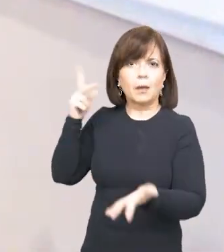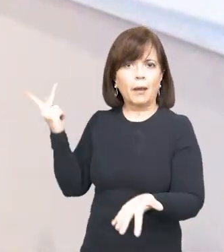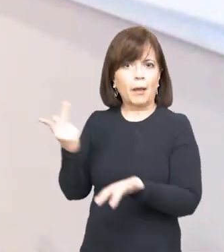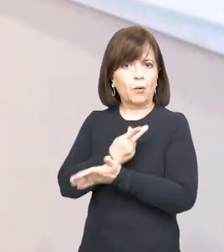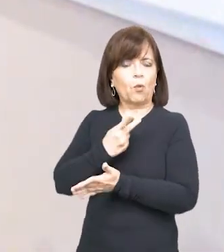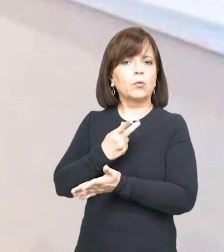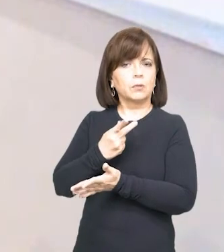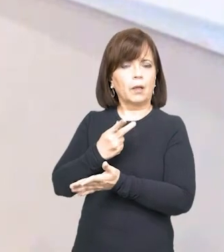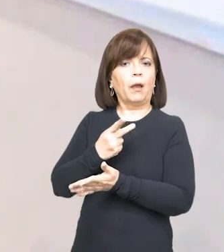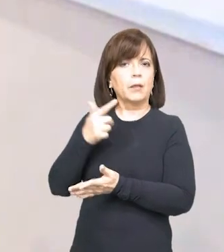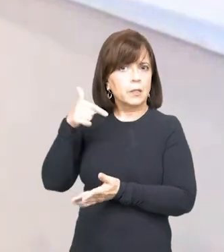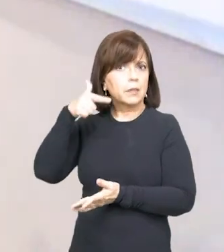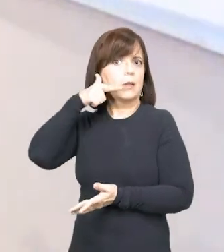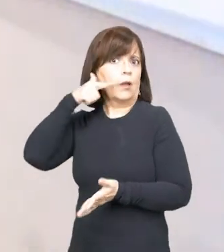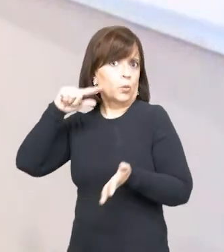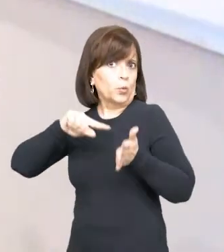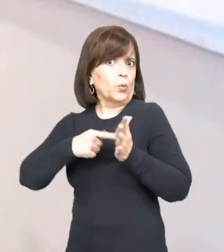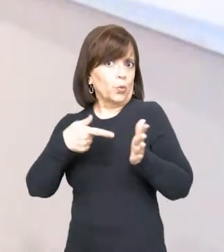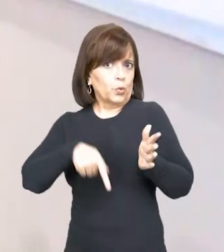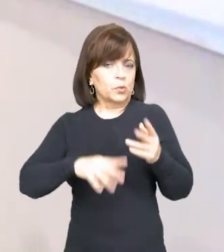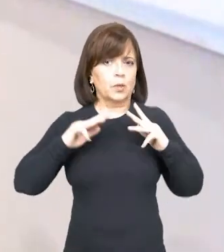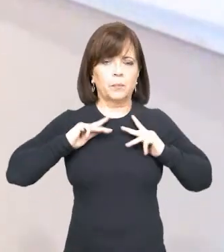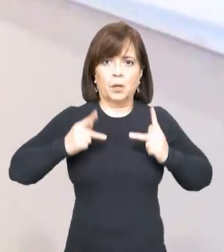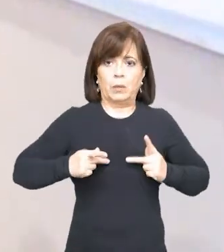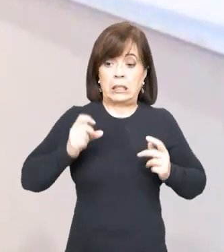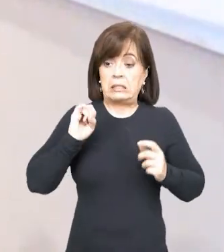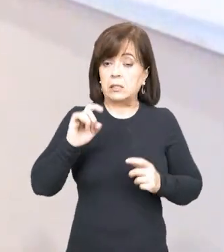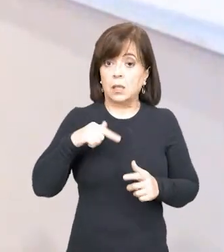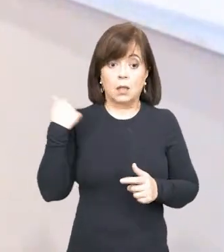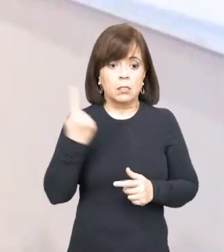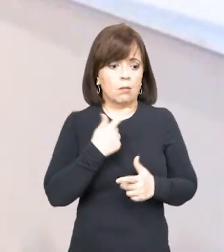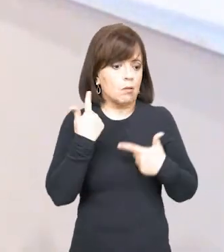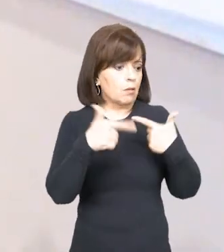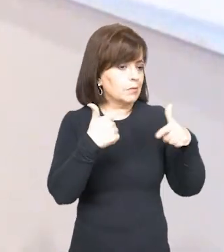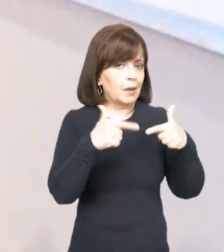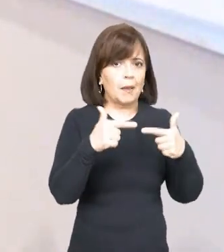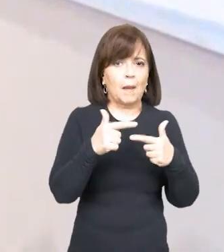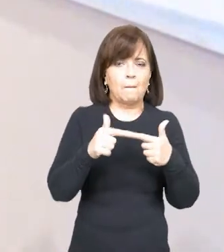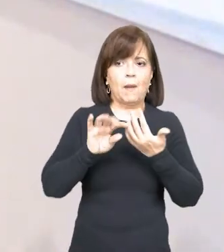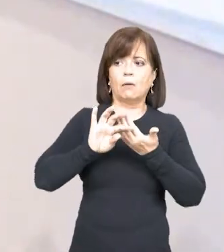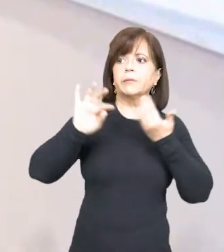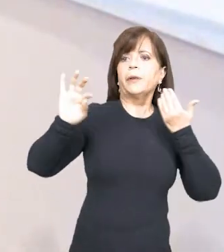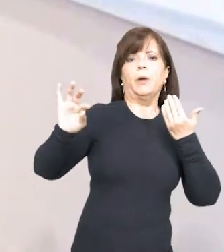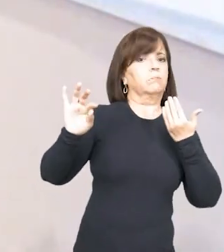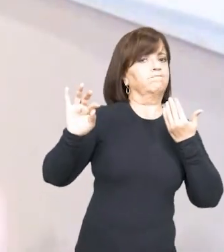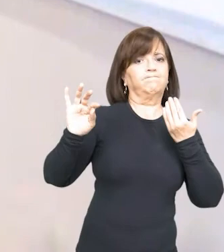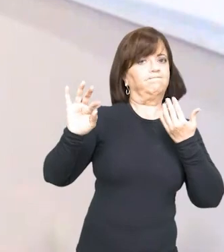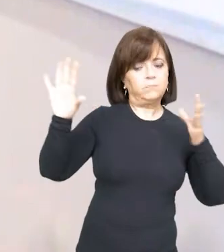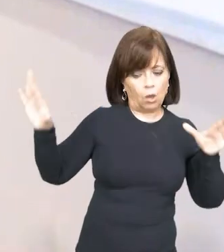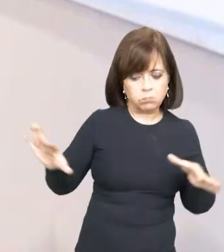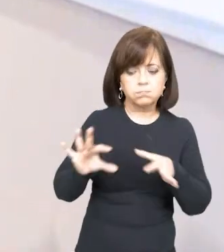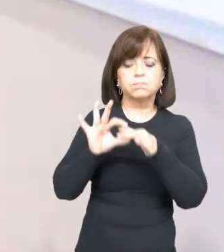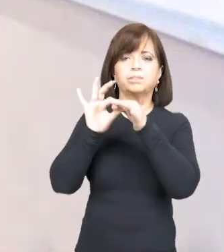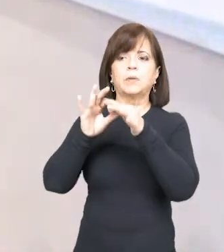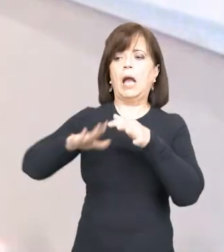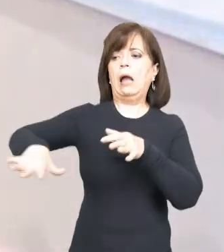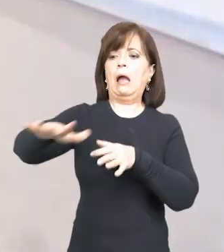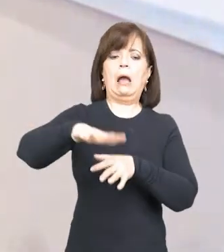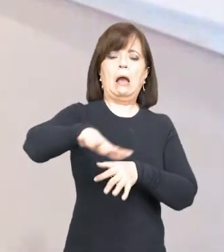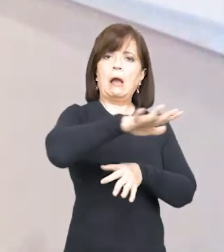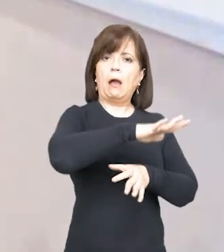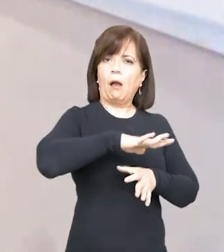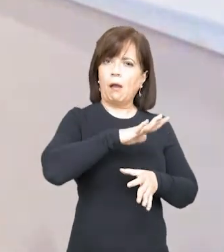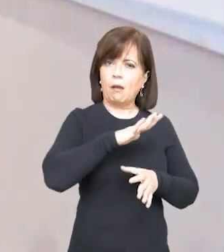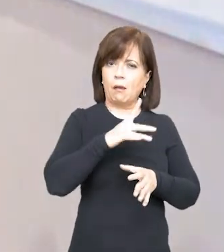trazida ao MP, se a gente não procurar atuar em conjunto com os colegas de todas essas áreas, ou de